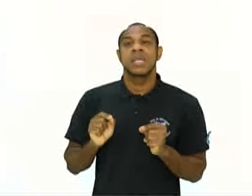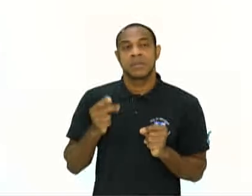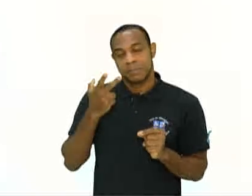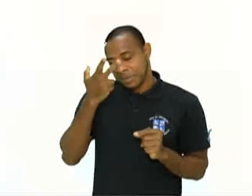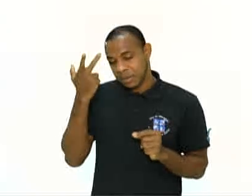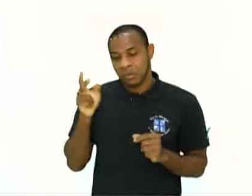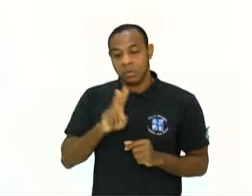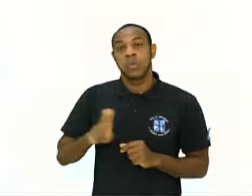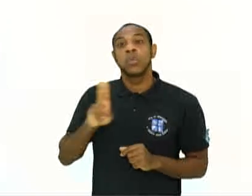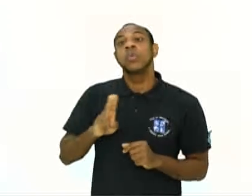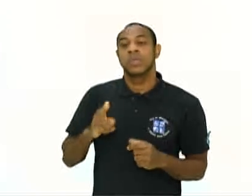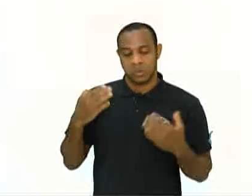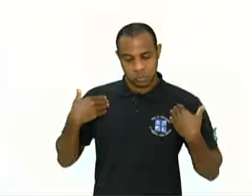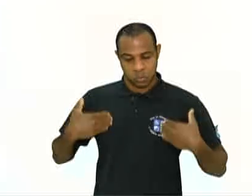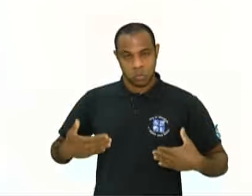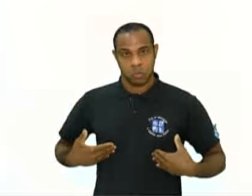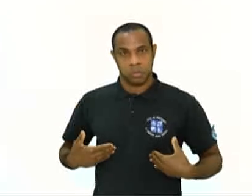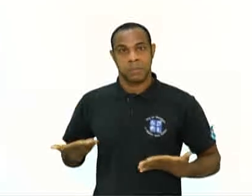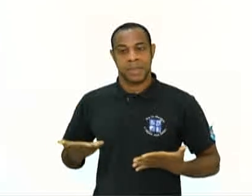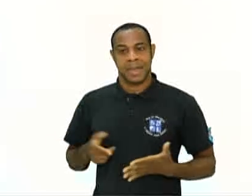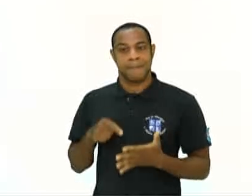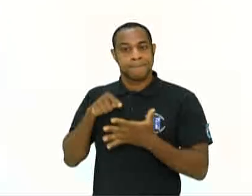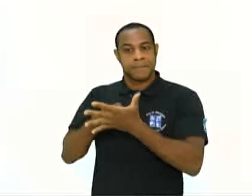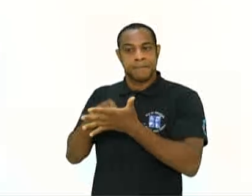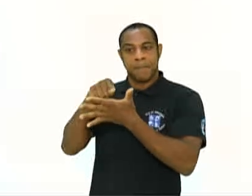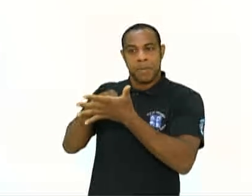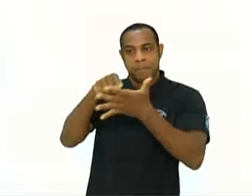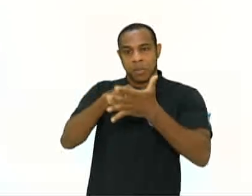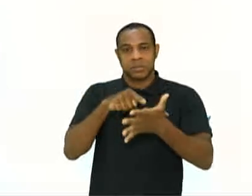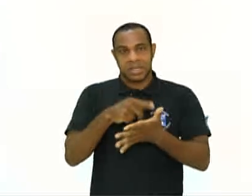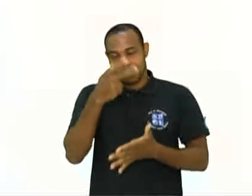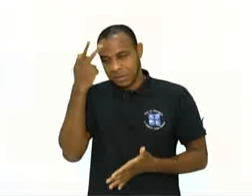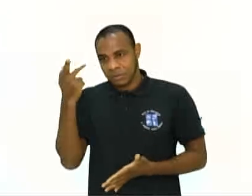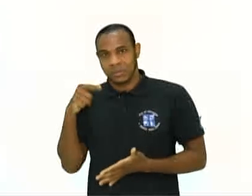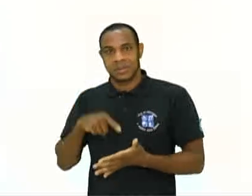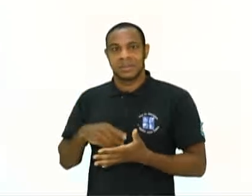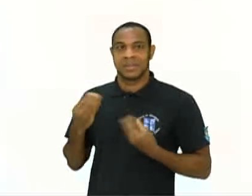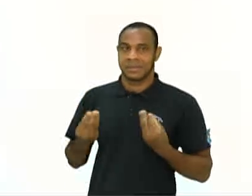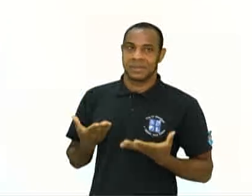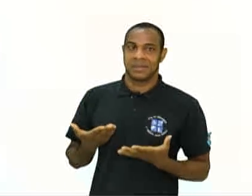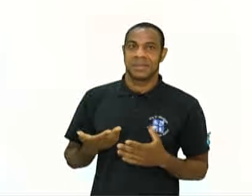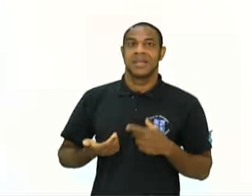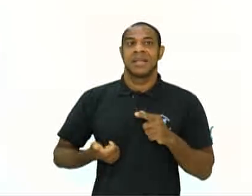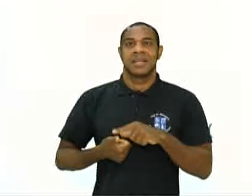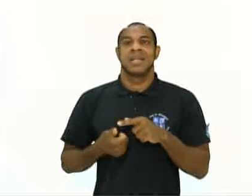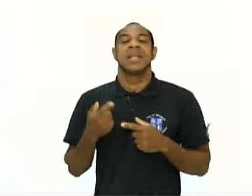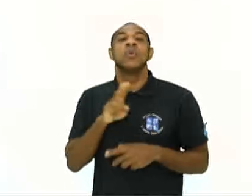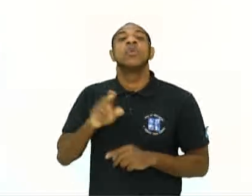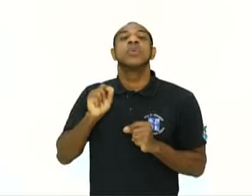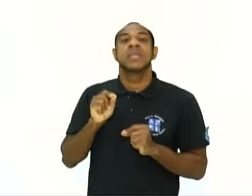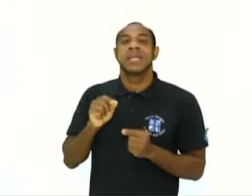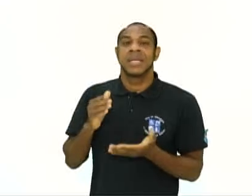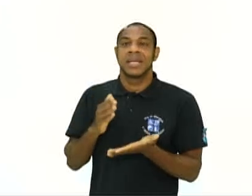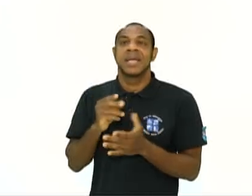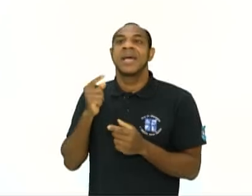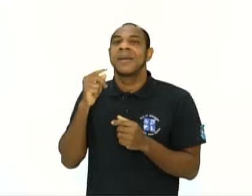usamos o nosso dedo indicador, mas em alguns países eles usam their lips, os lábios deles.